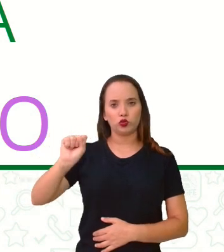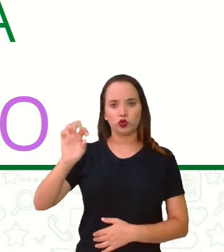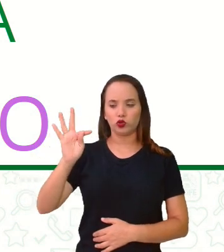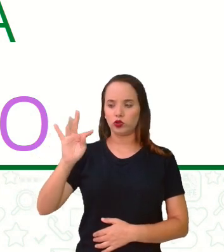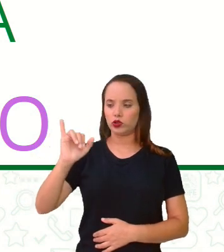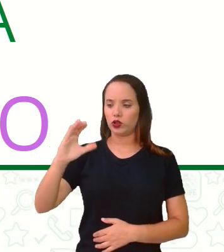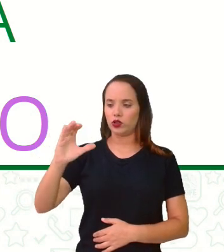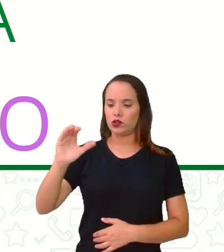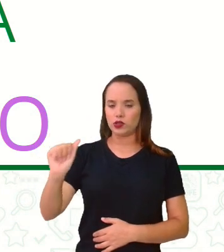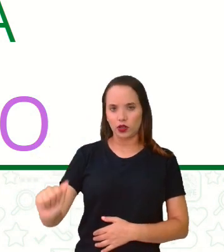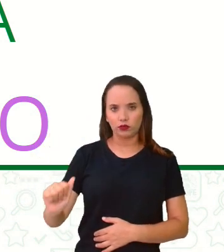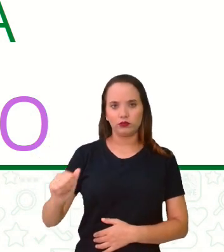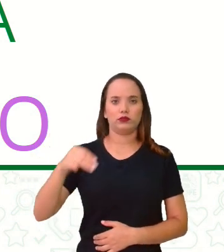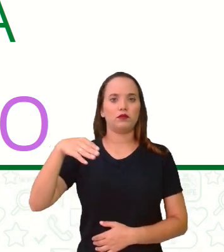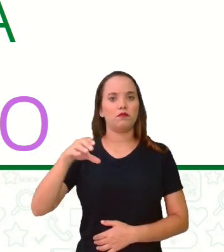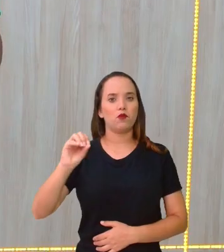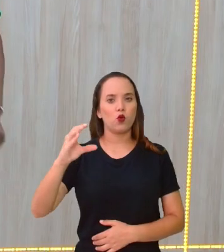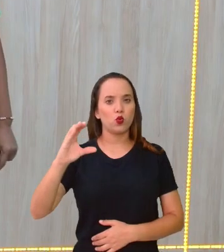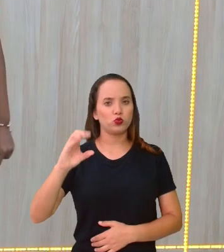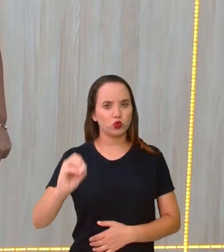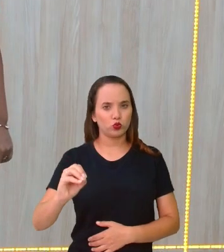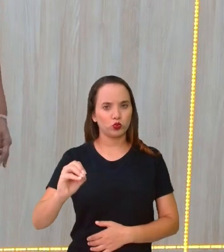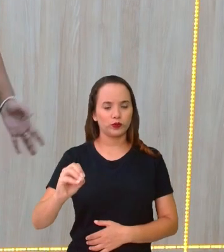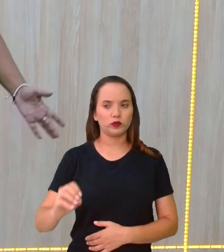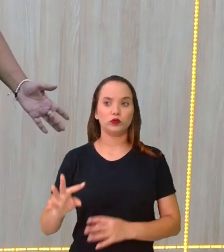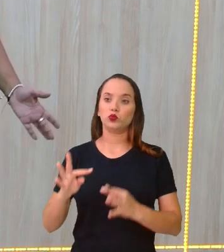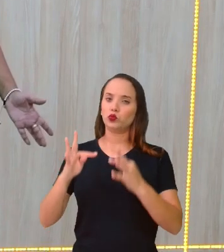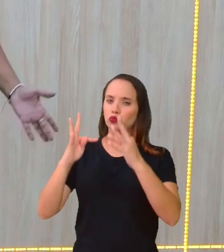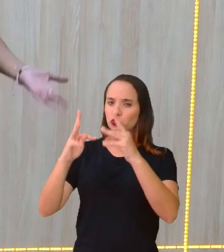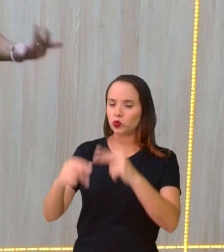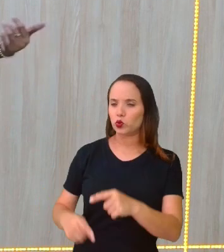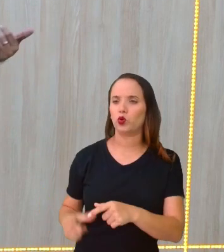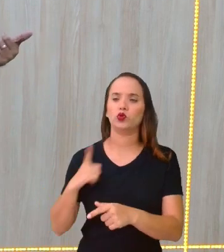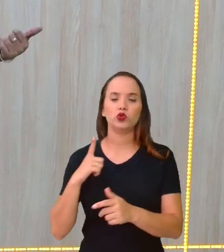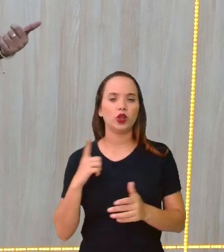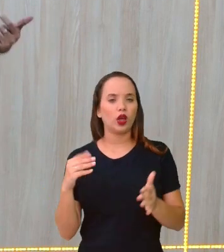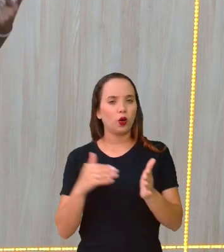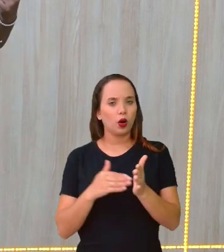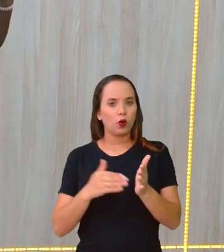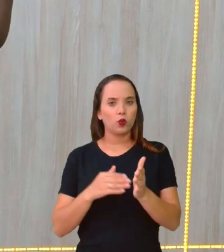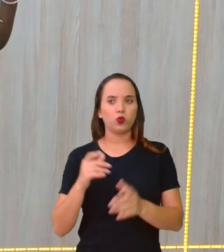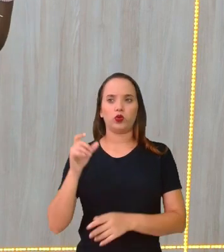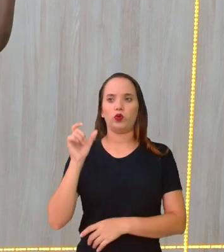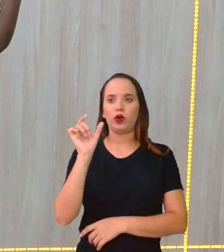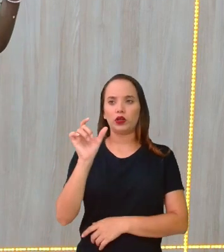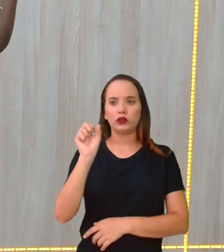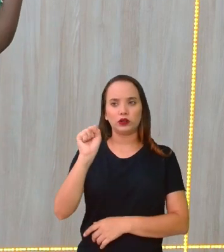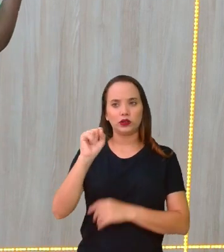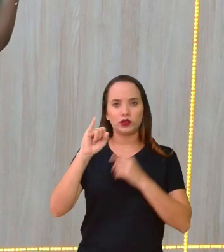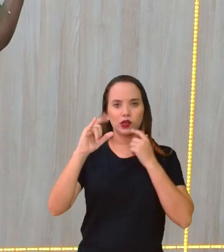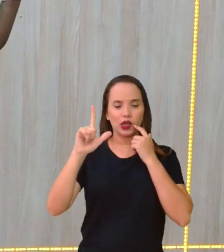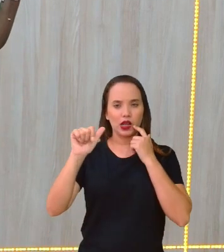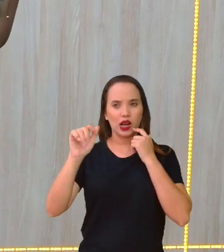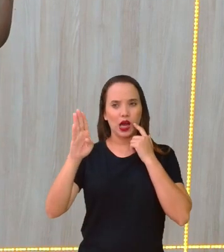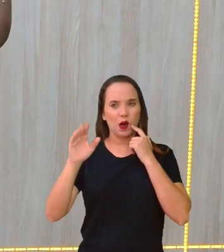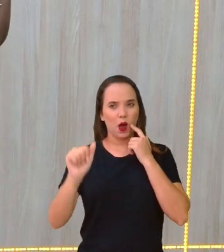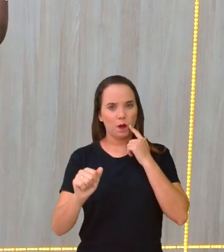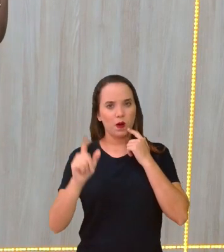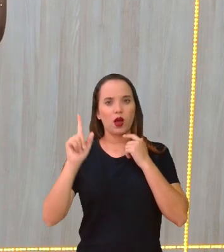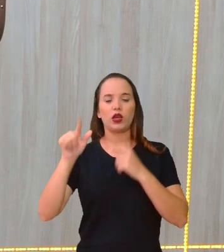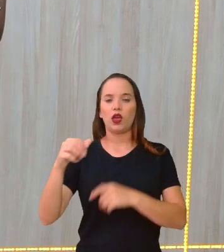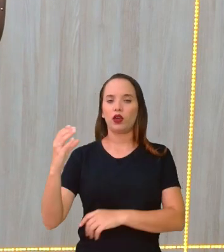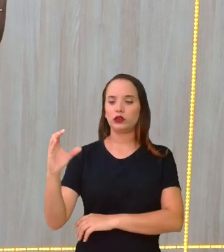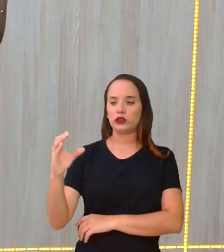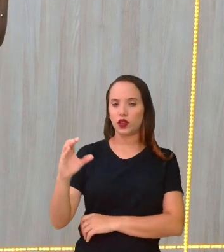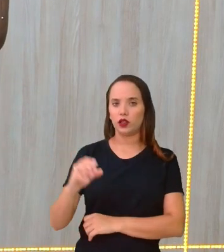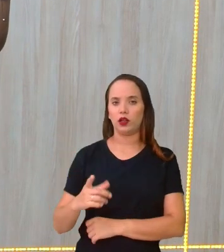Todas essas palavras são escritas na última sílaba com C cedilha. E aí é uma outra dica valiosa quando a gente